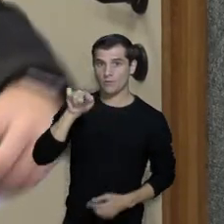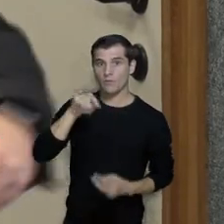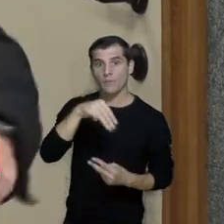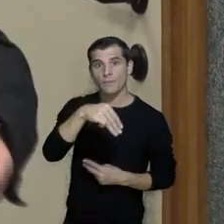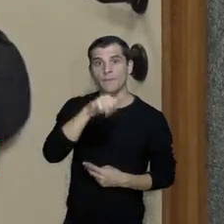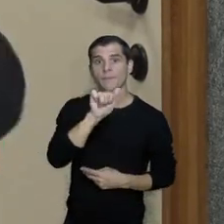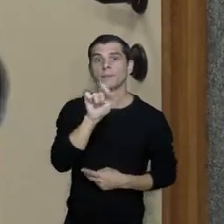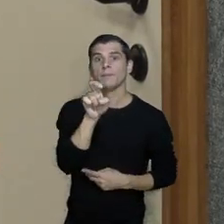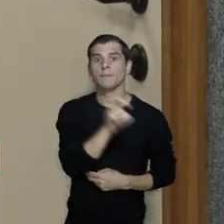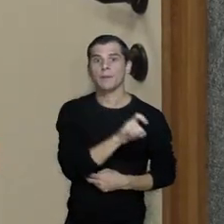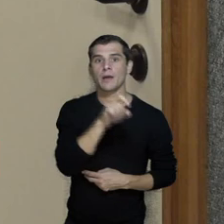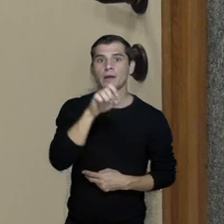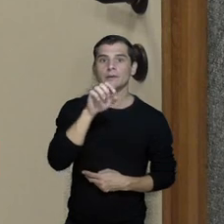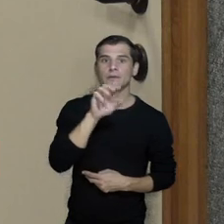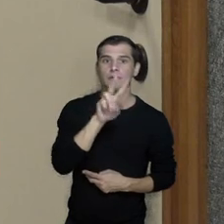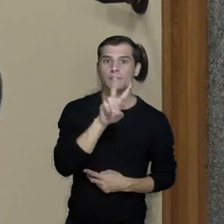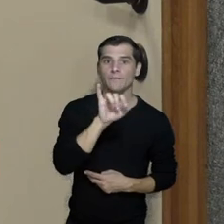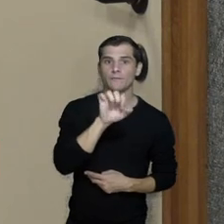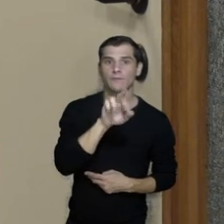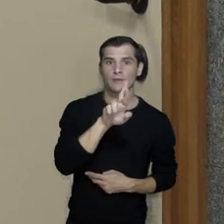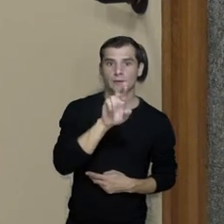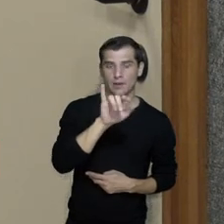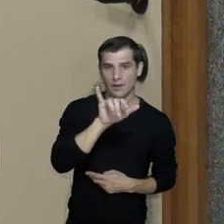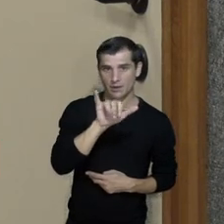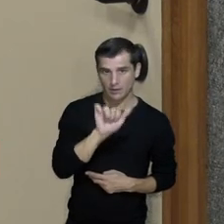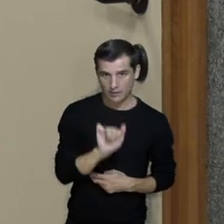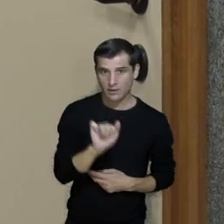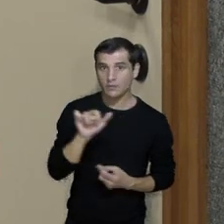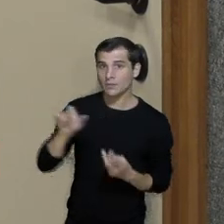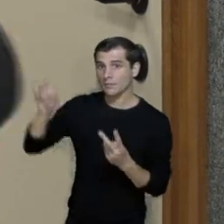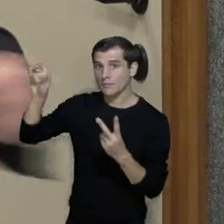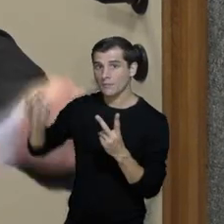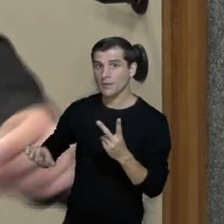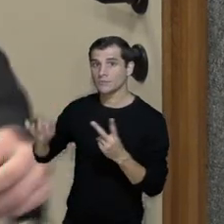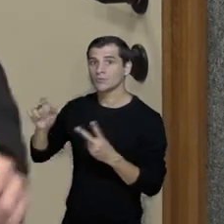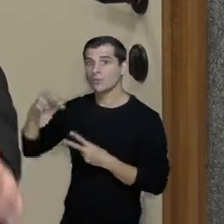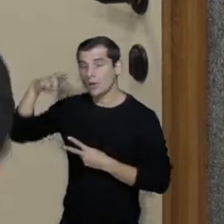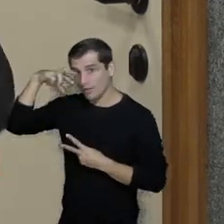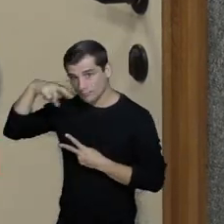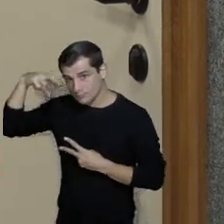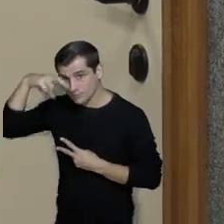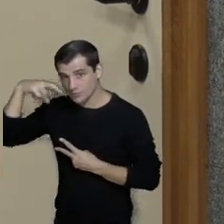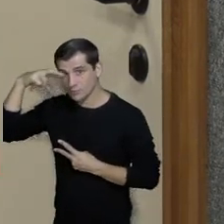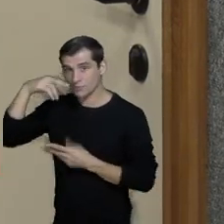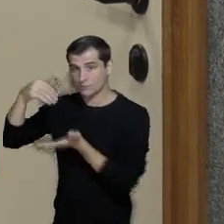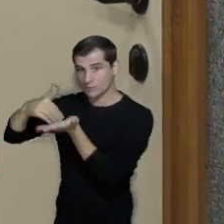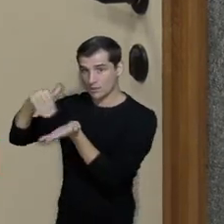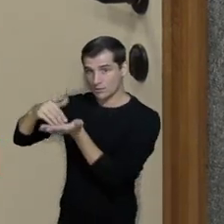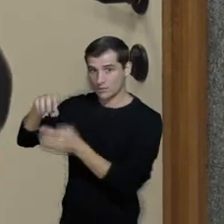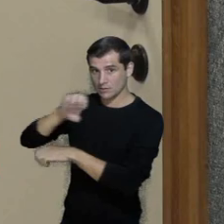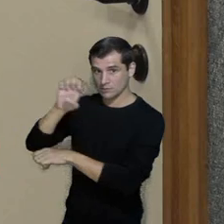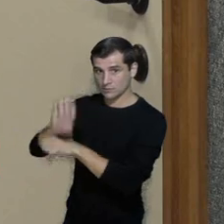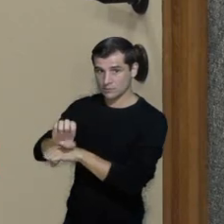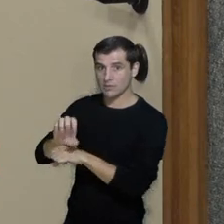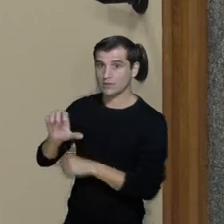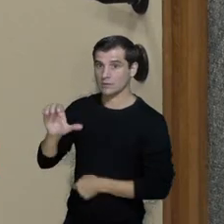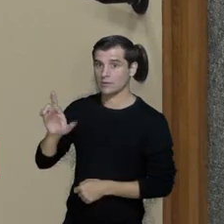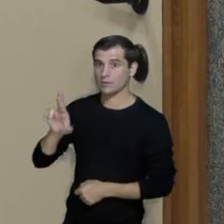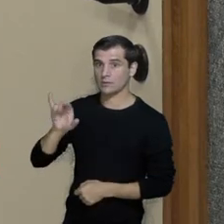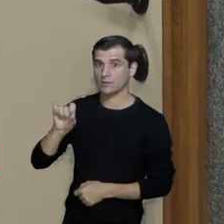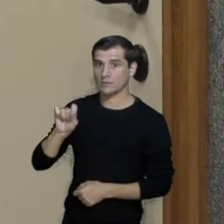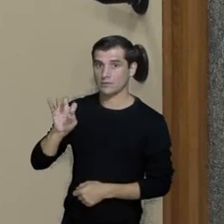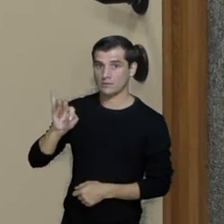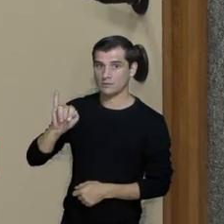Vieira o senhor auditor da Controladoria do Estado Cristian Corte Real a senhora presidente do sindicato